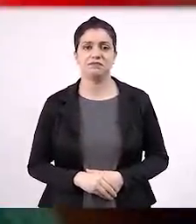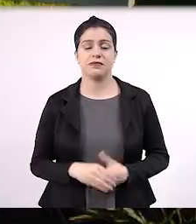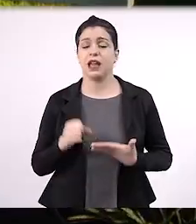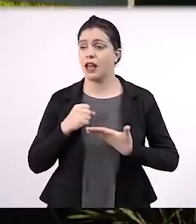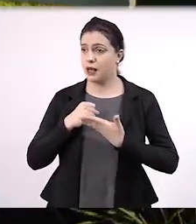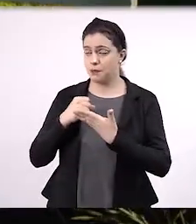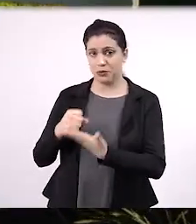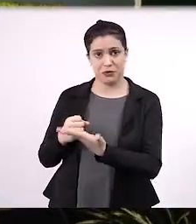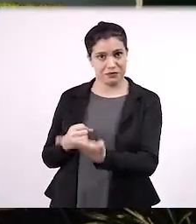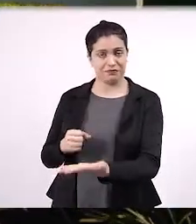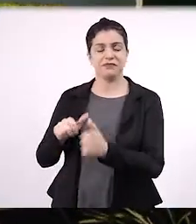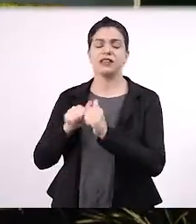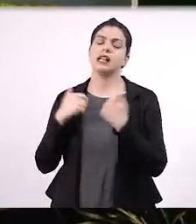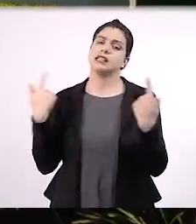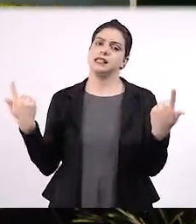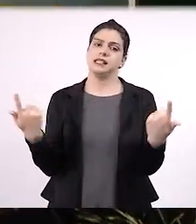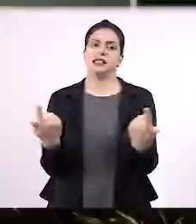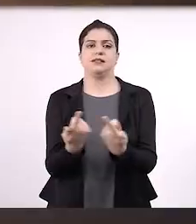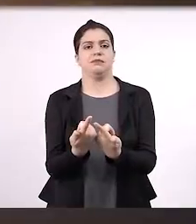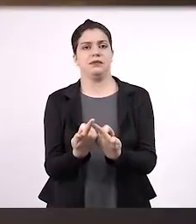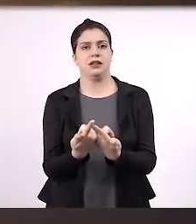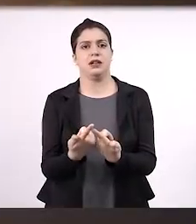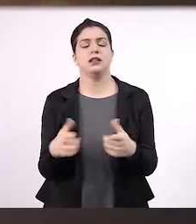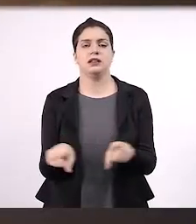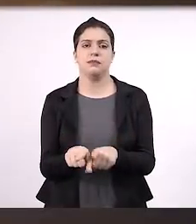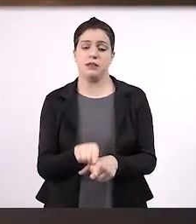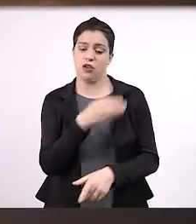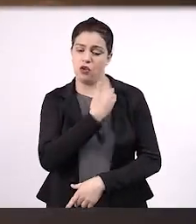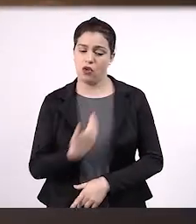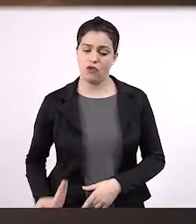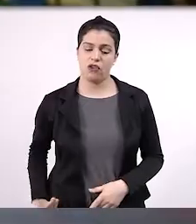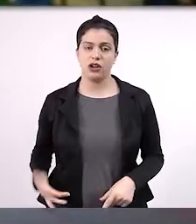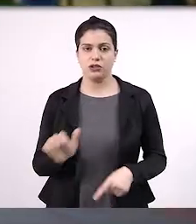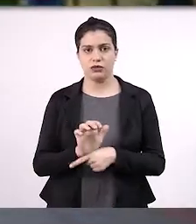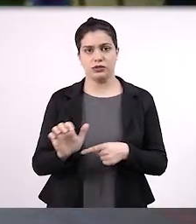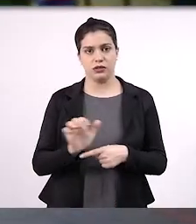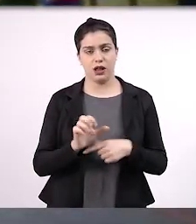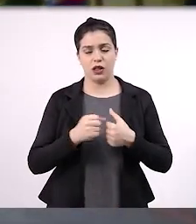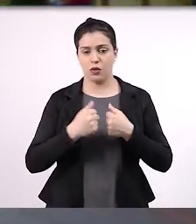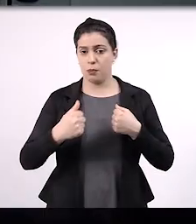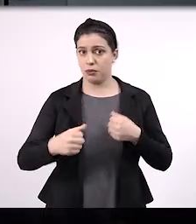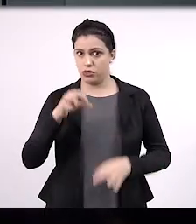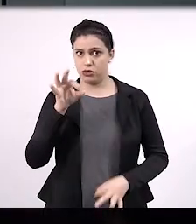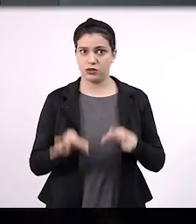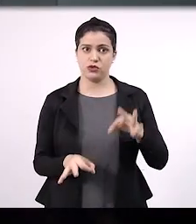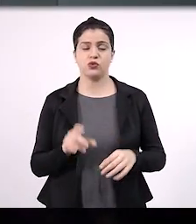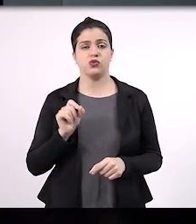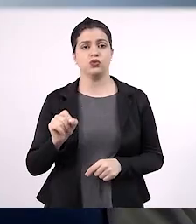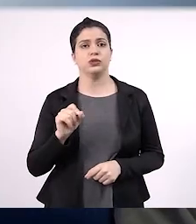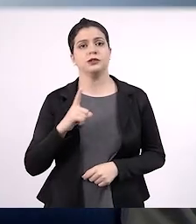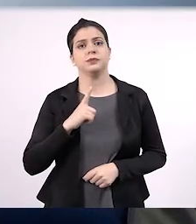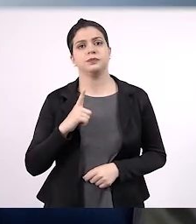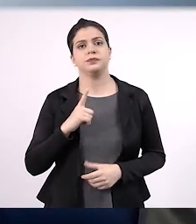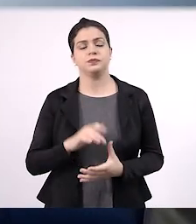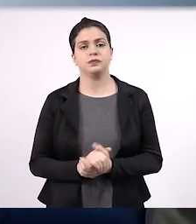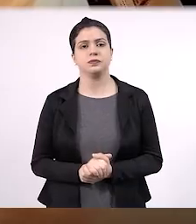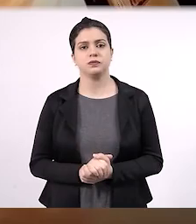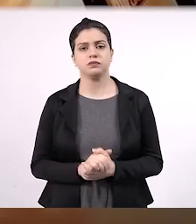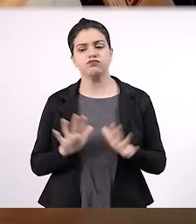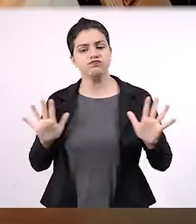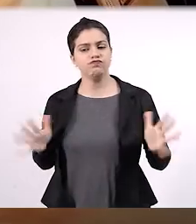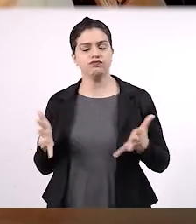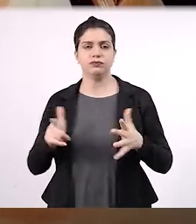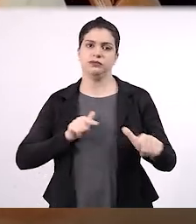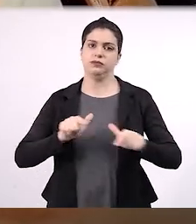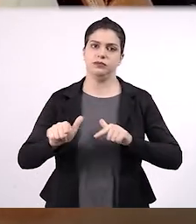Apoiando essa causa, a Assembleia Legislativa, o Governo do Estado, o Poder Judiciário e entidades representativas vão